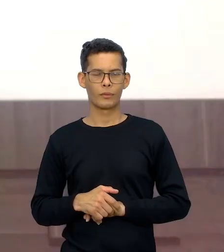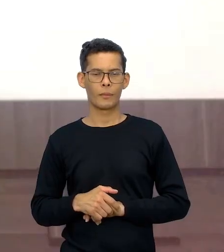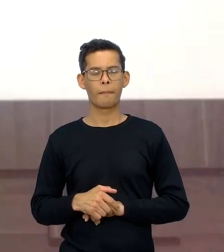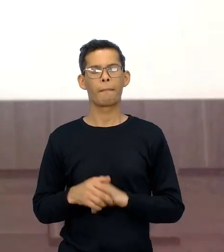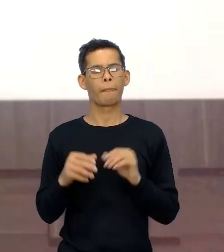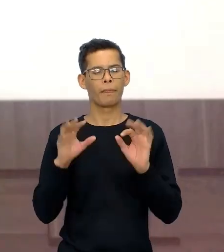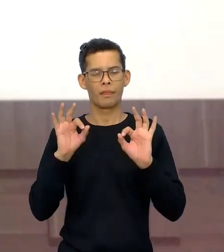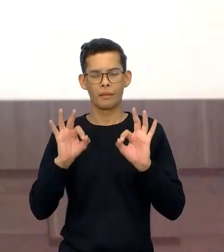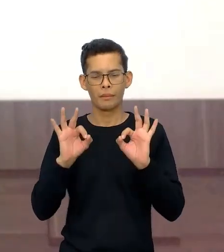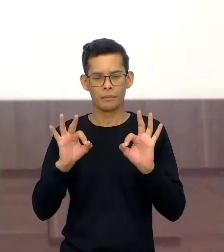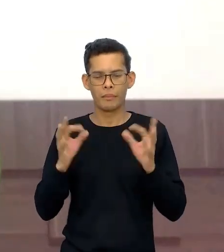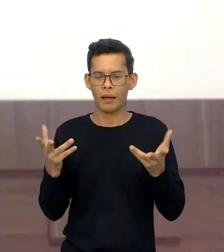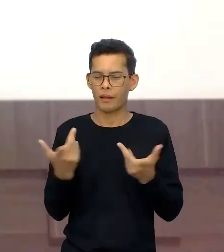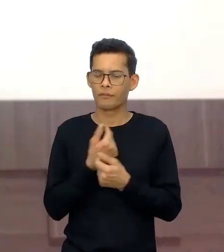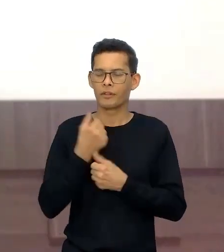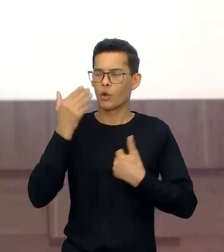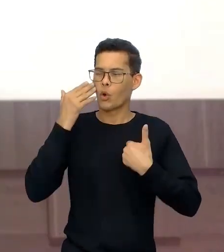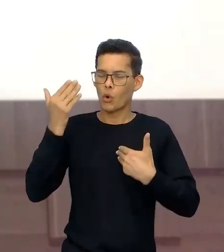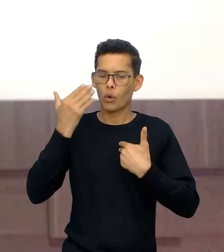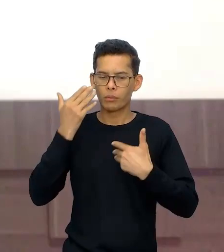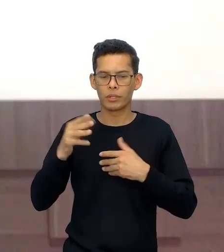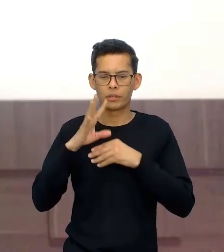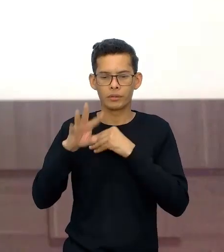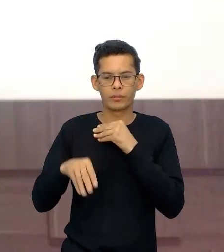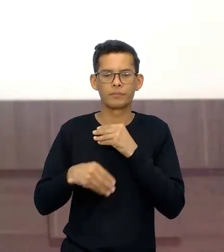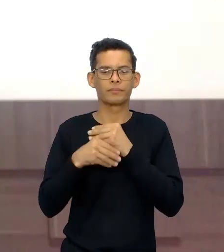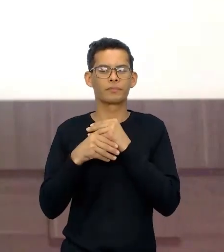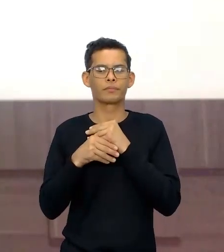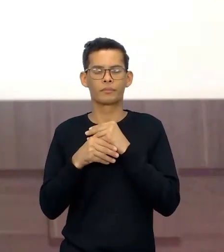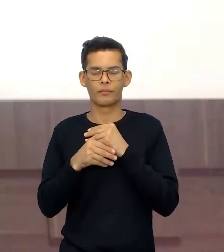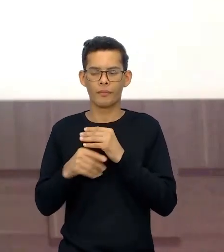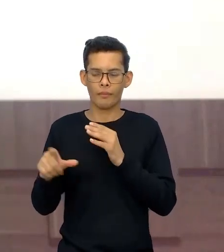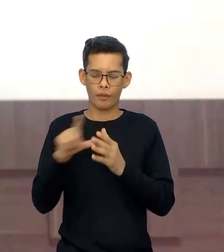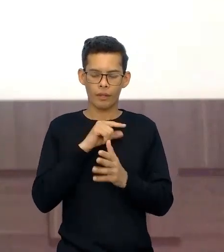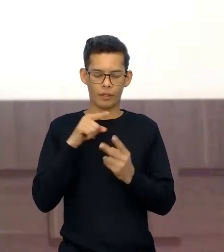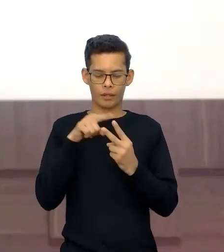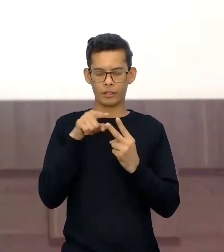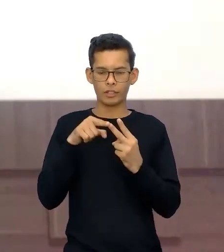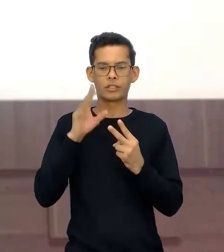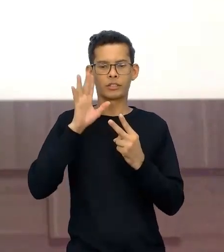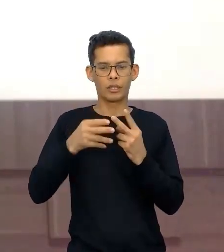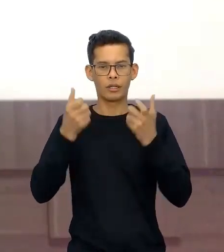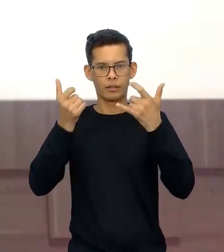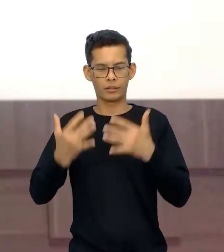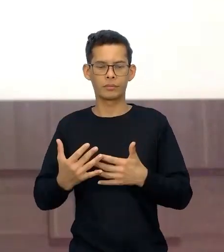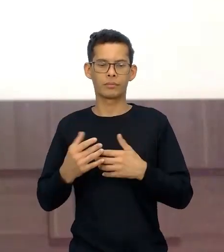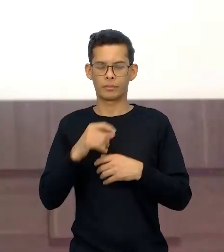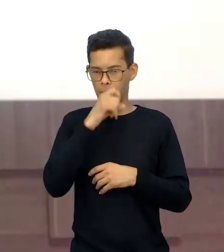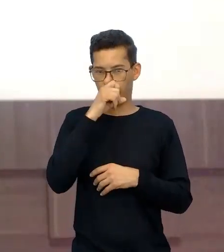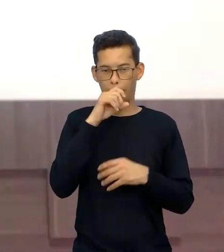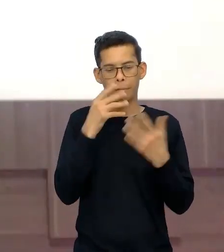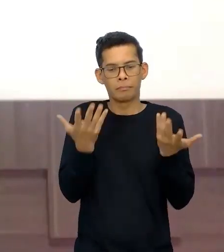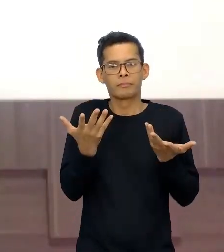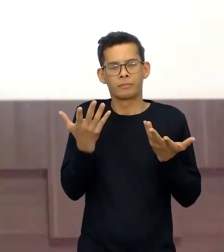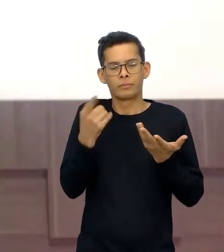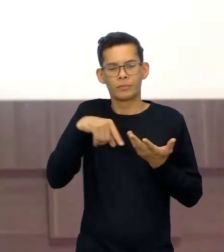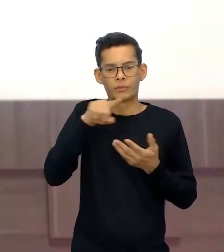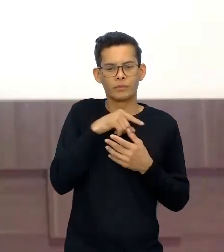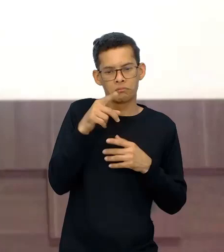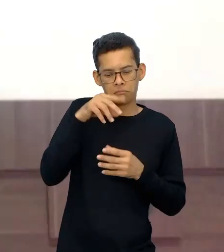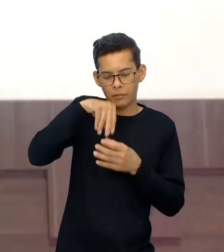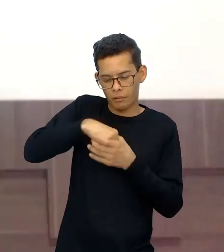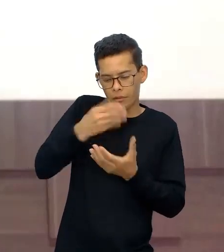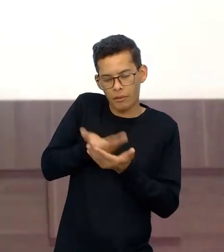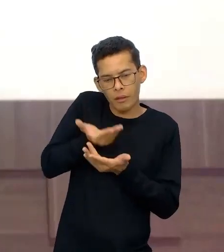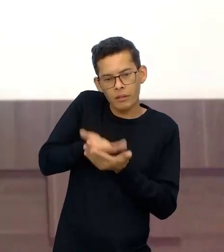Maravilha, Evelise, muito obrigado, né? Só complementando, então, o que a Andréia e a Evelise falou, né, para os professores e professoras aí das escolas,